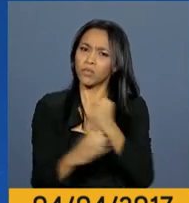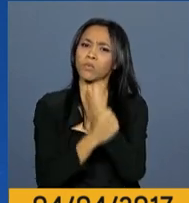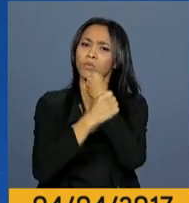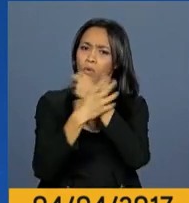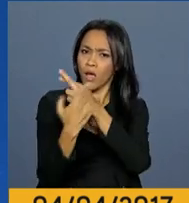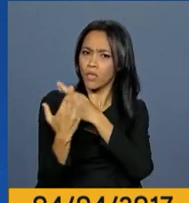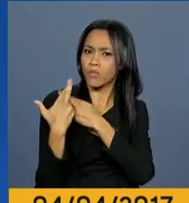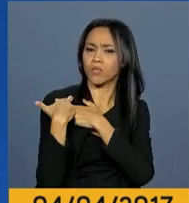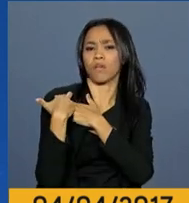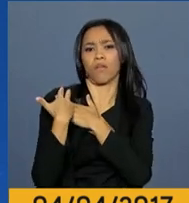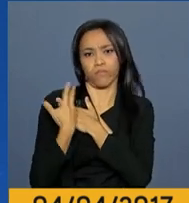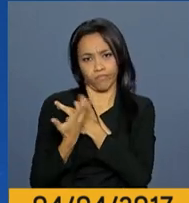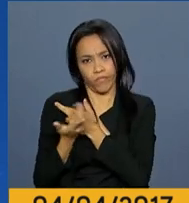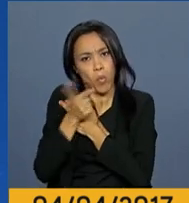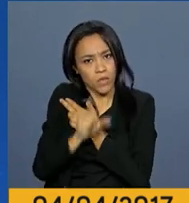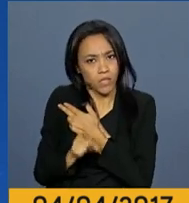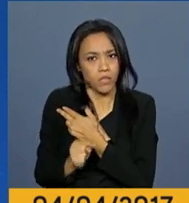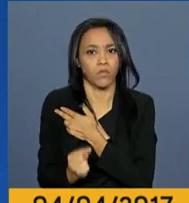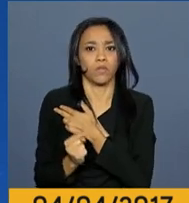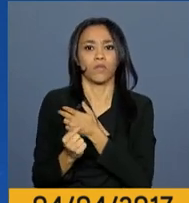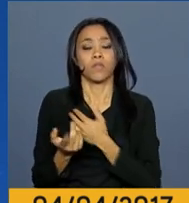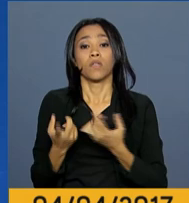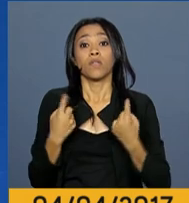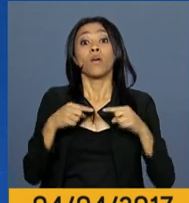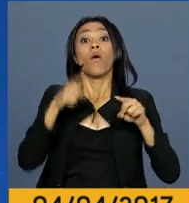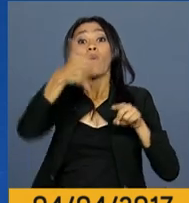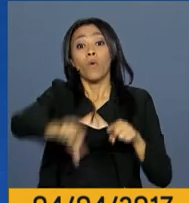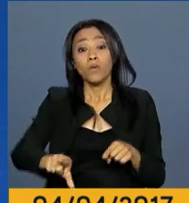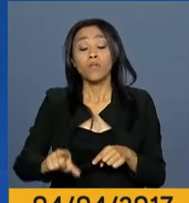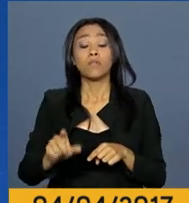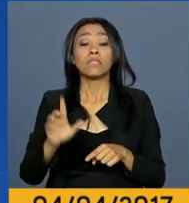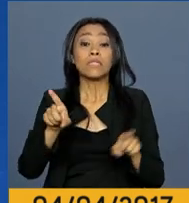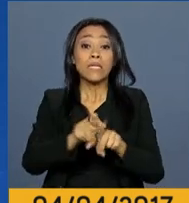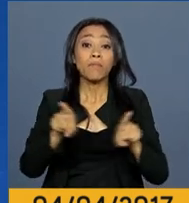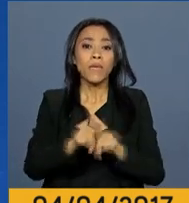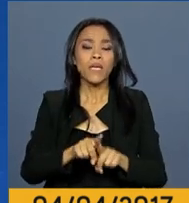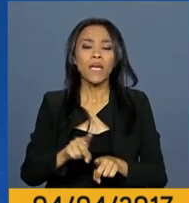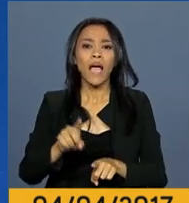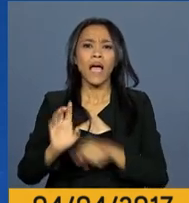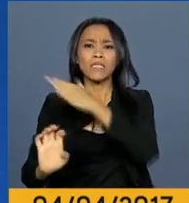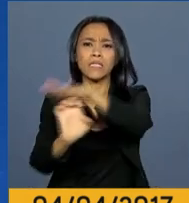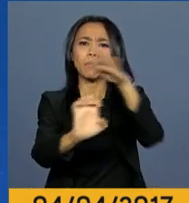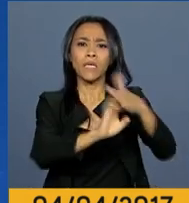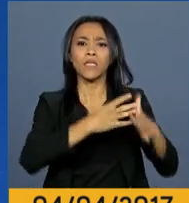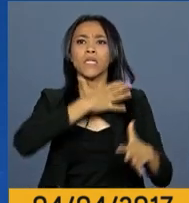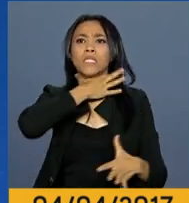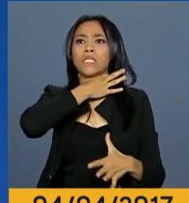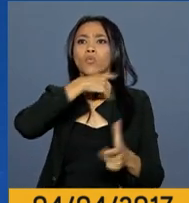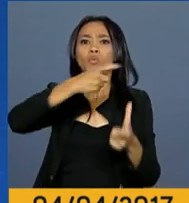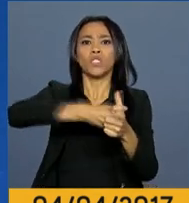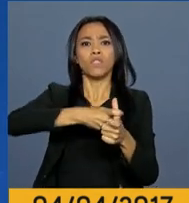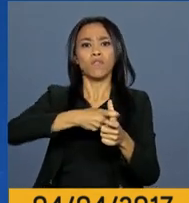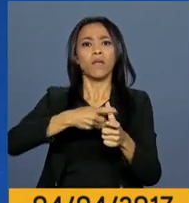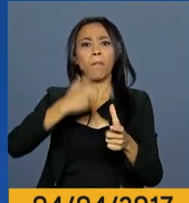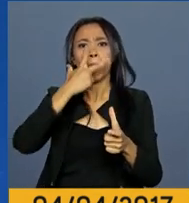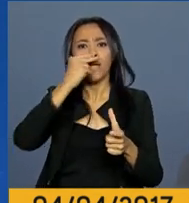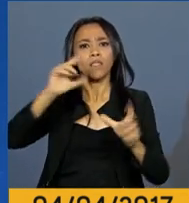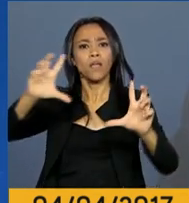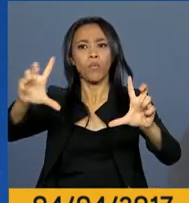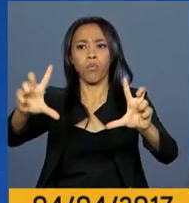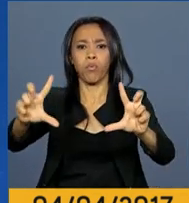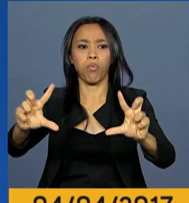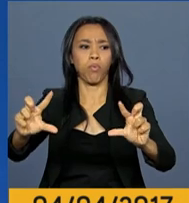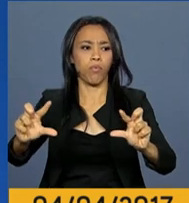e responsável. Eu acho que o endividamento das empresas também está começando a ser revertido. Com